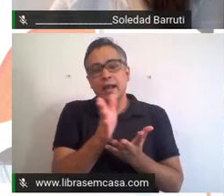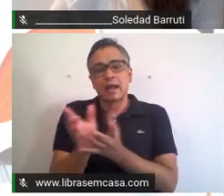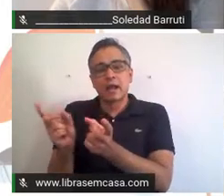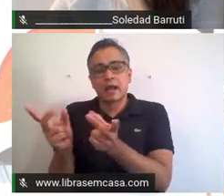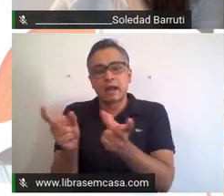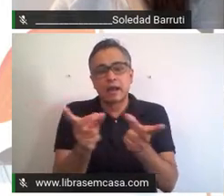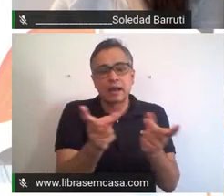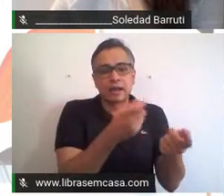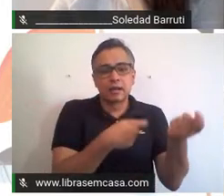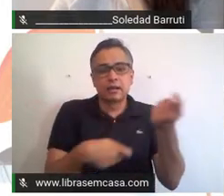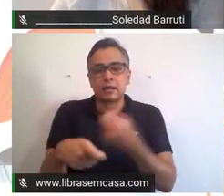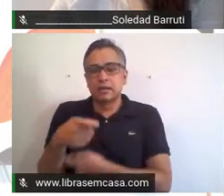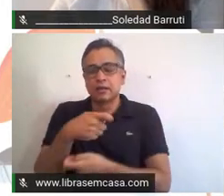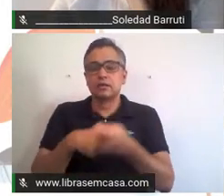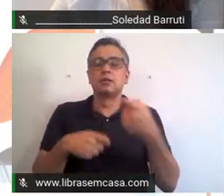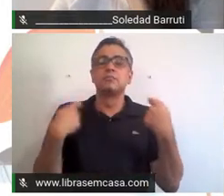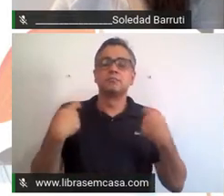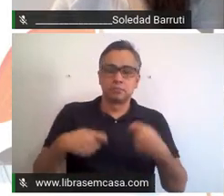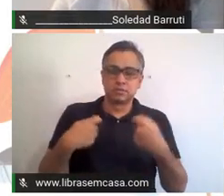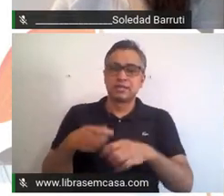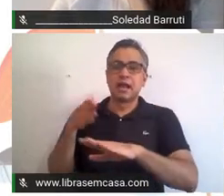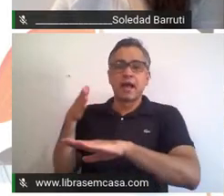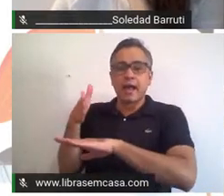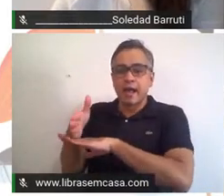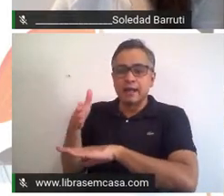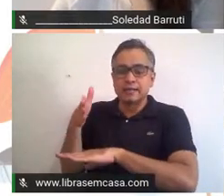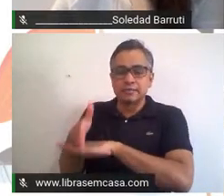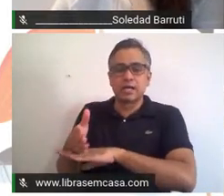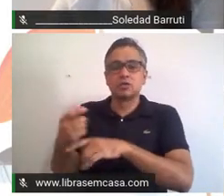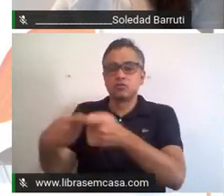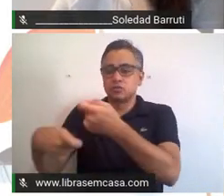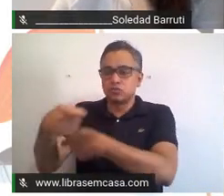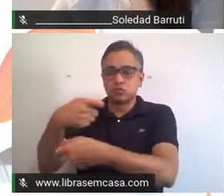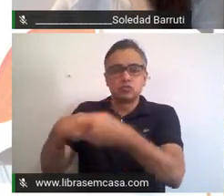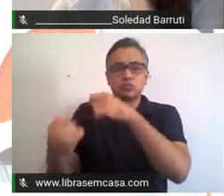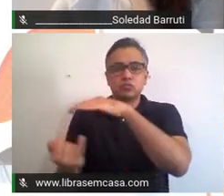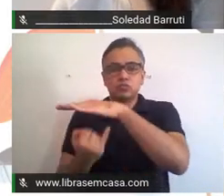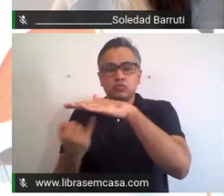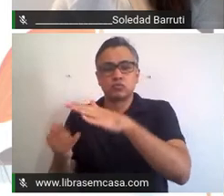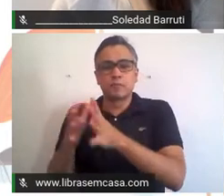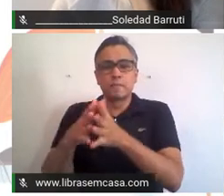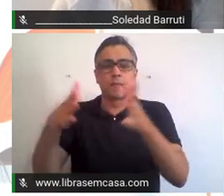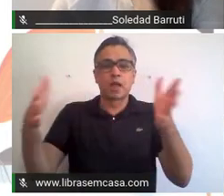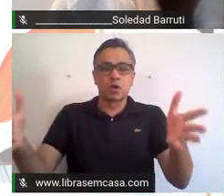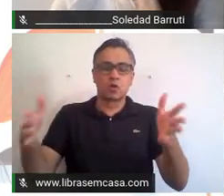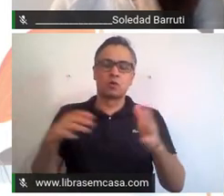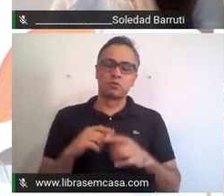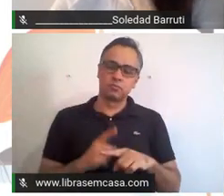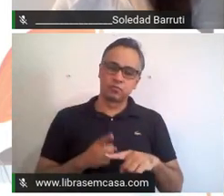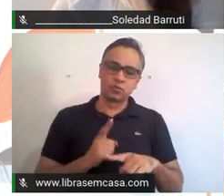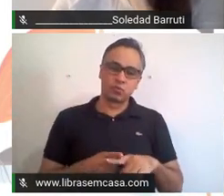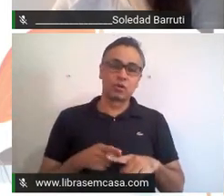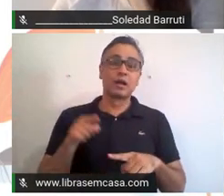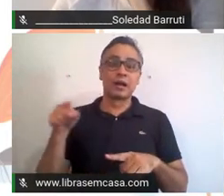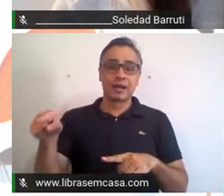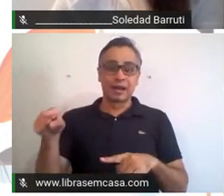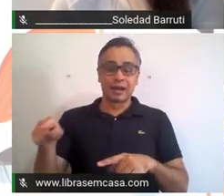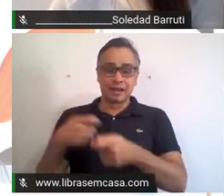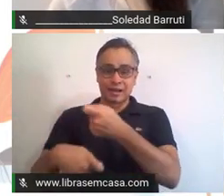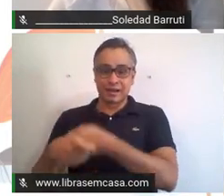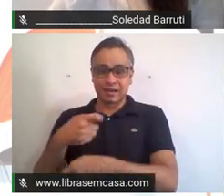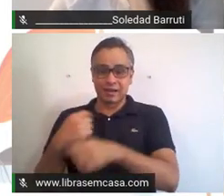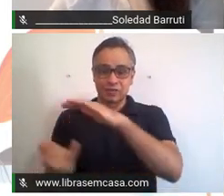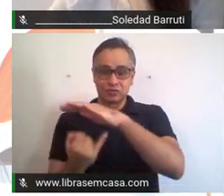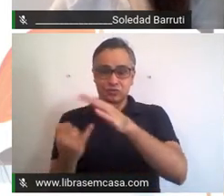comercialização, ela precisa de acesso a mercados institucionais, por exemplo, porque o volume dos mercados institucionais, aí